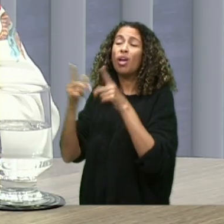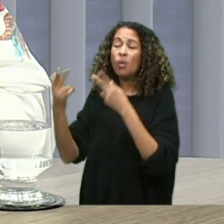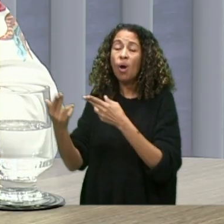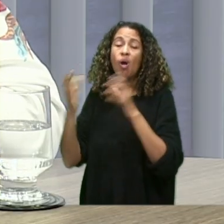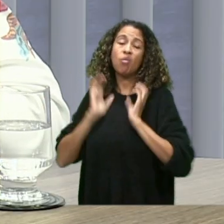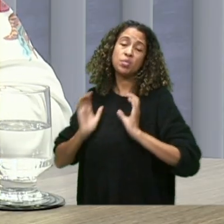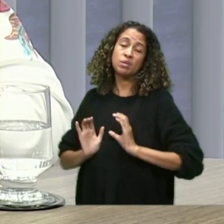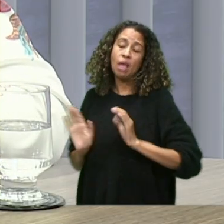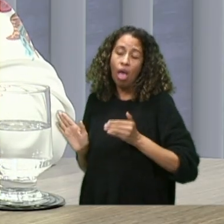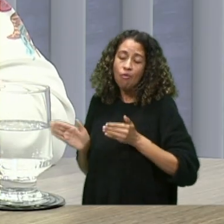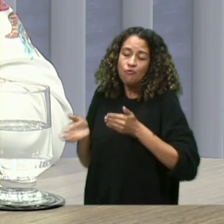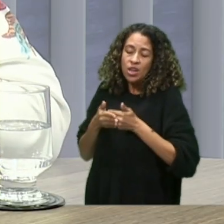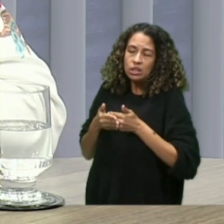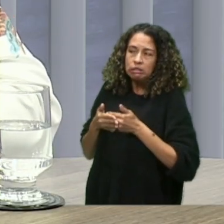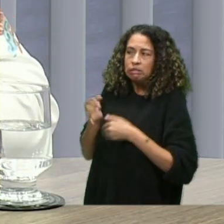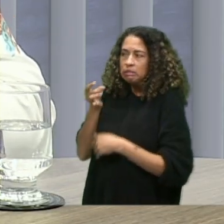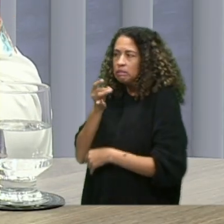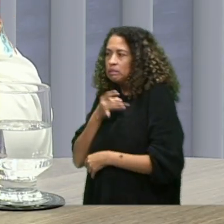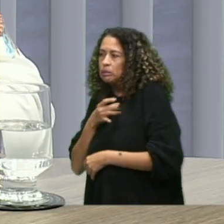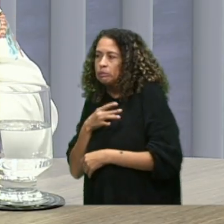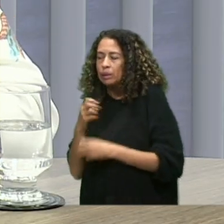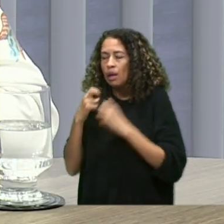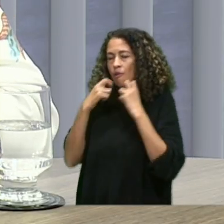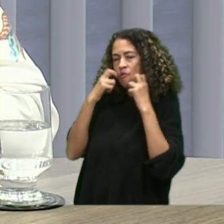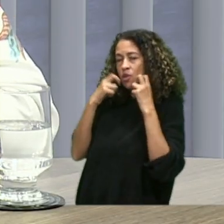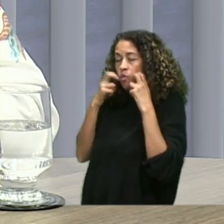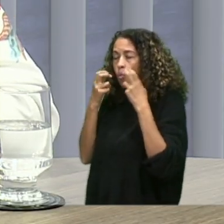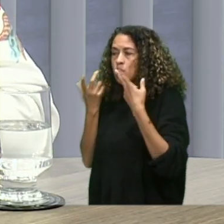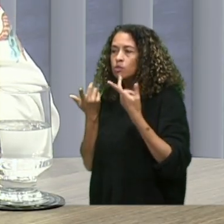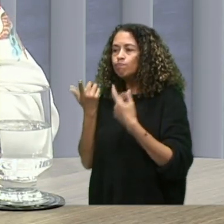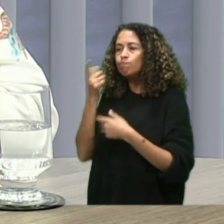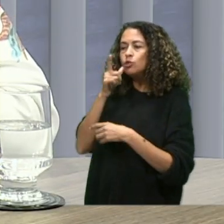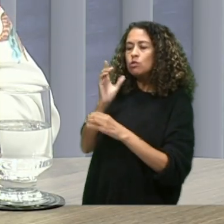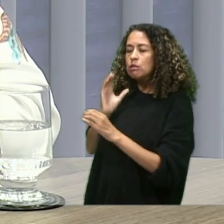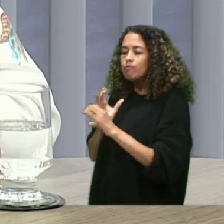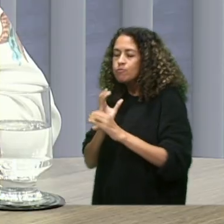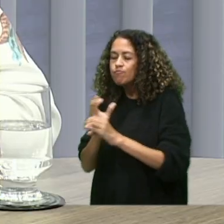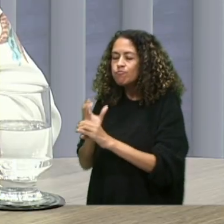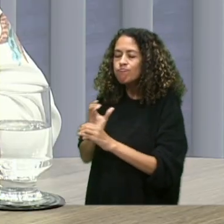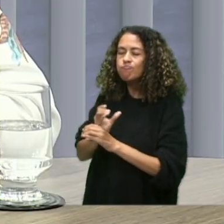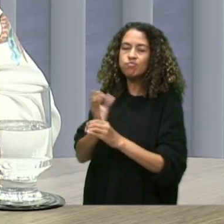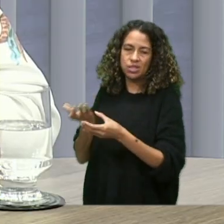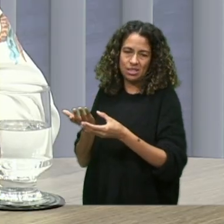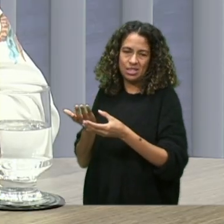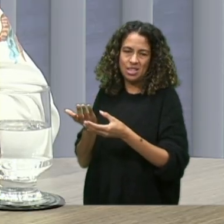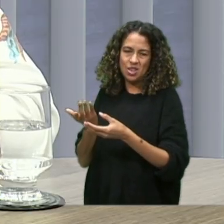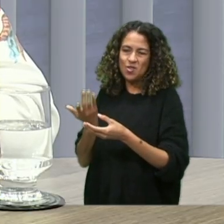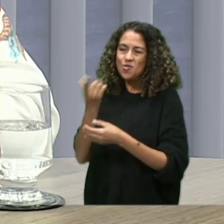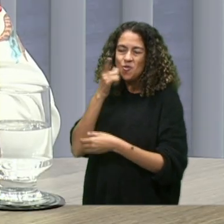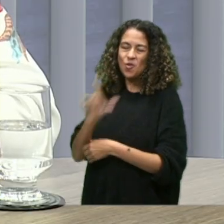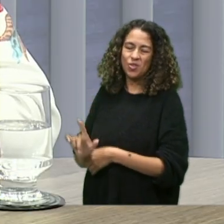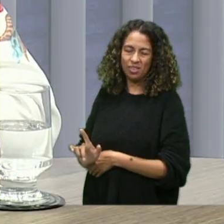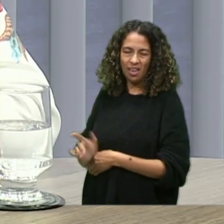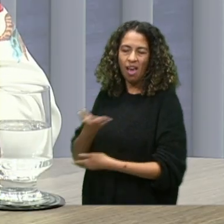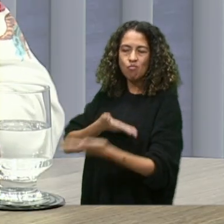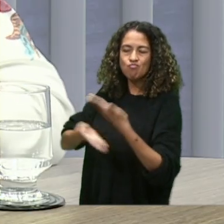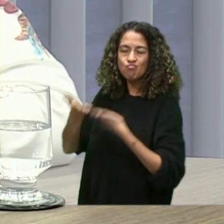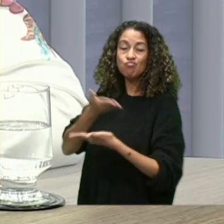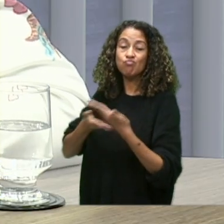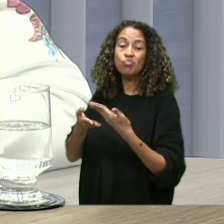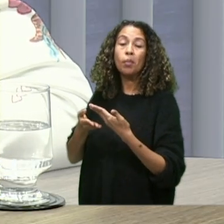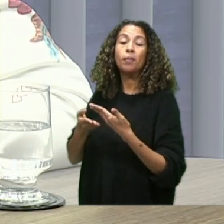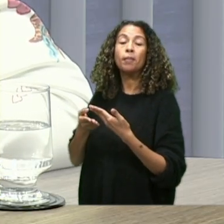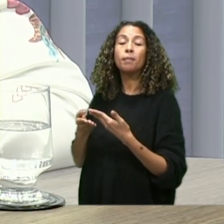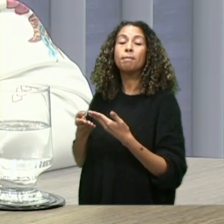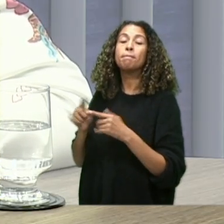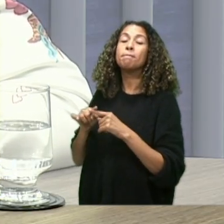às vezes passam meses, anos ali sem conseguir dialogar diretamente com outras crianças. Só que